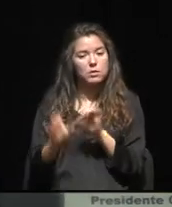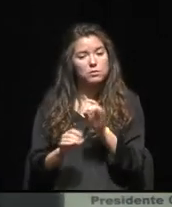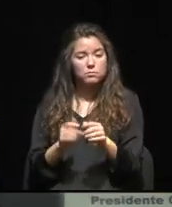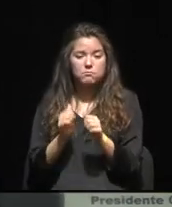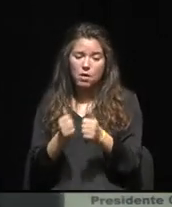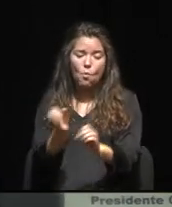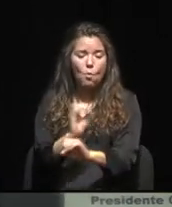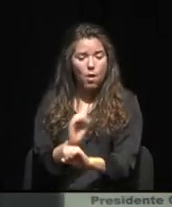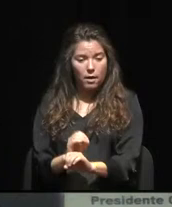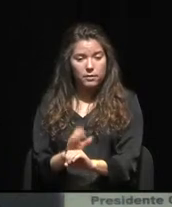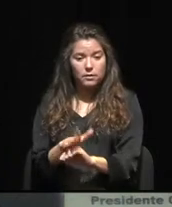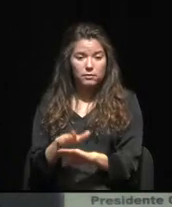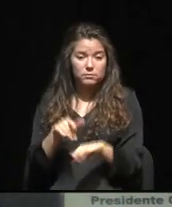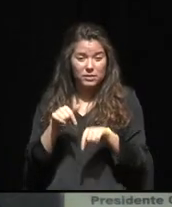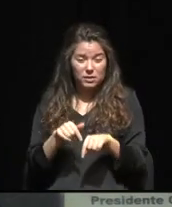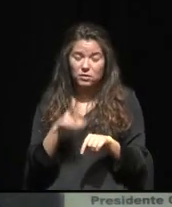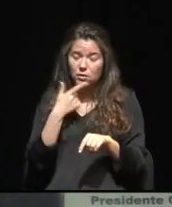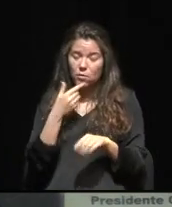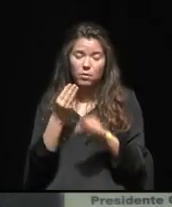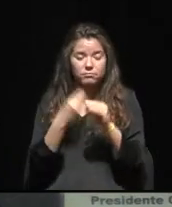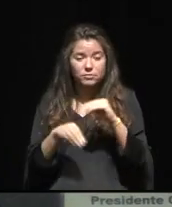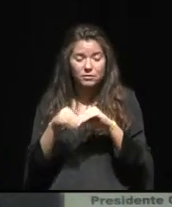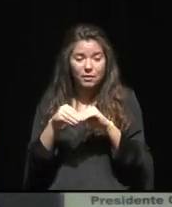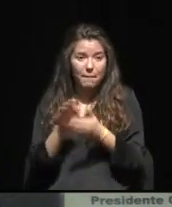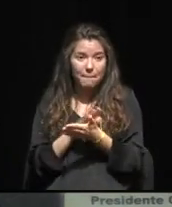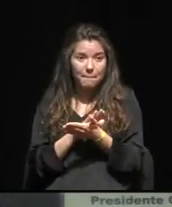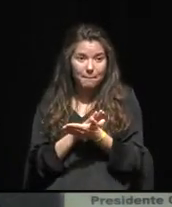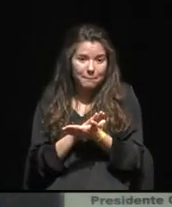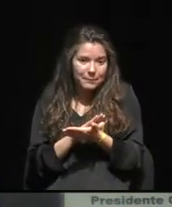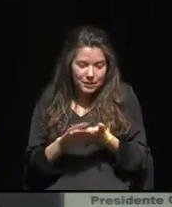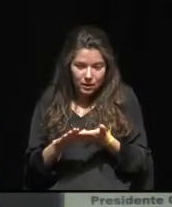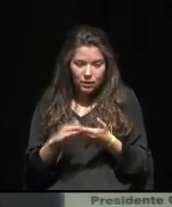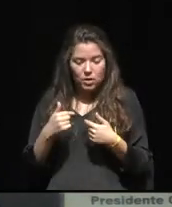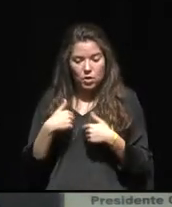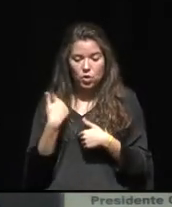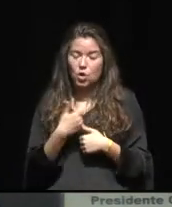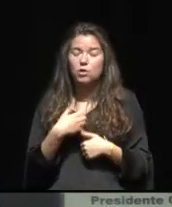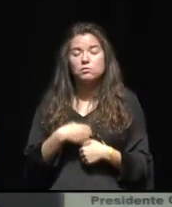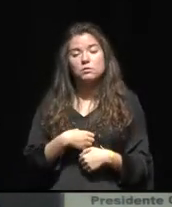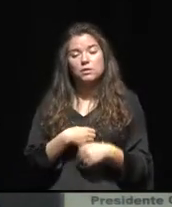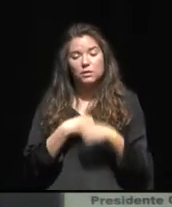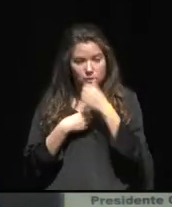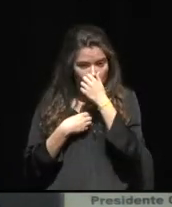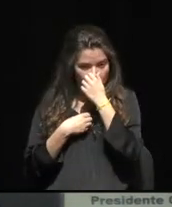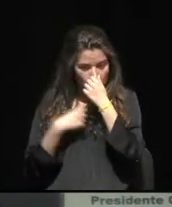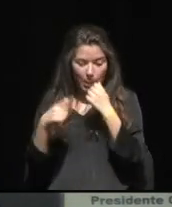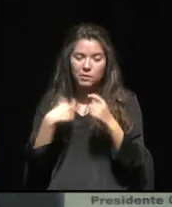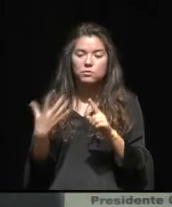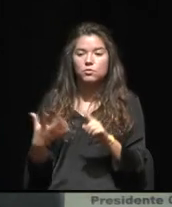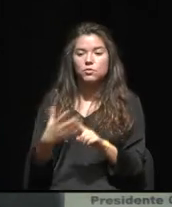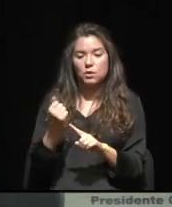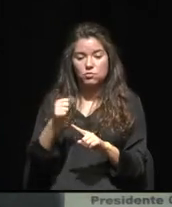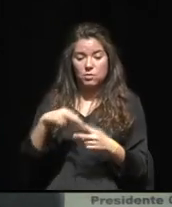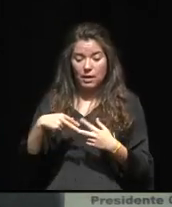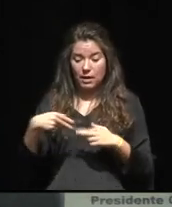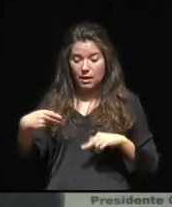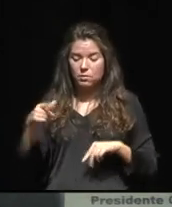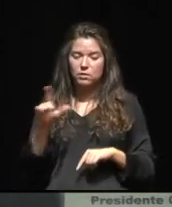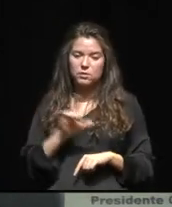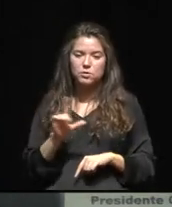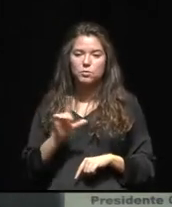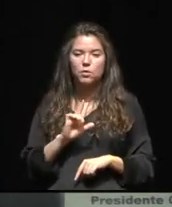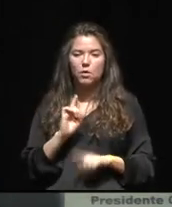portanto sobre esta matéria Não Posso acrescentar muito mais sen não dizer que sentimos que aquilo que está ao nosso alcance Câmara Municipal de Lisboa